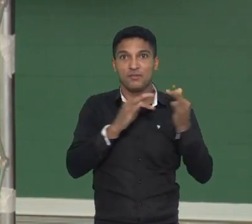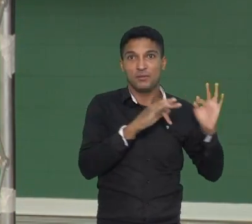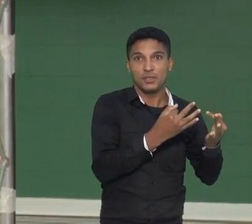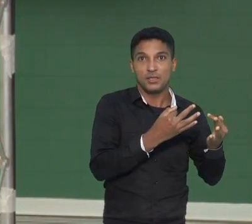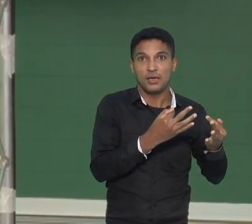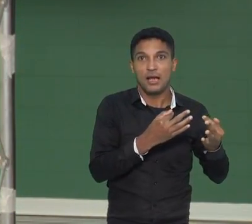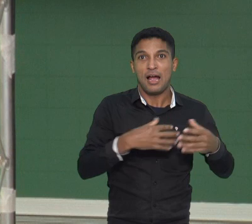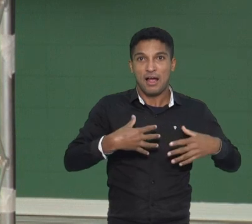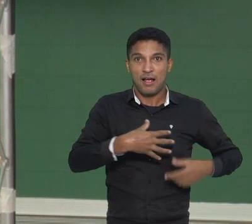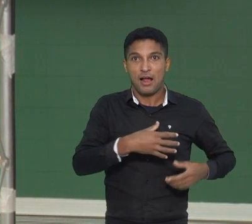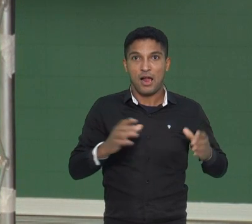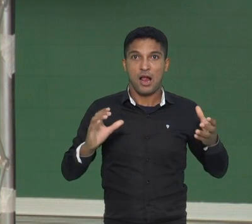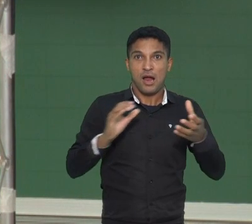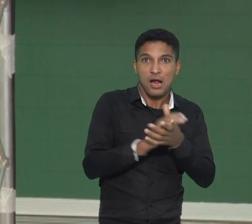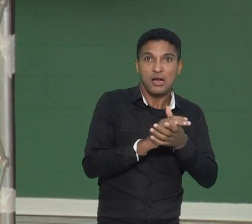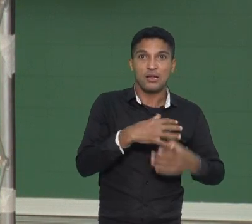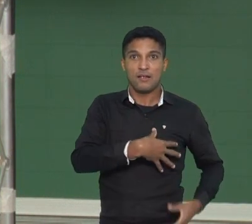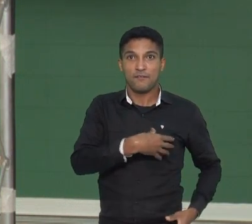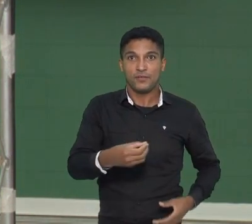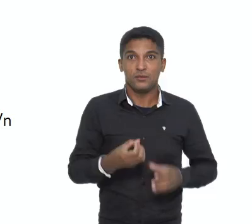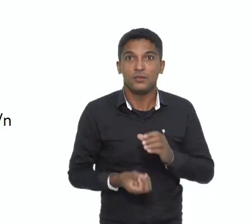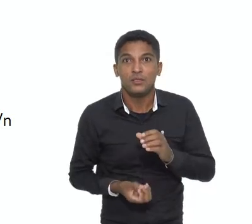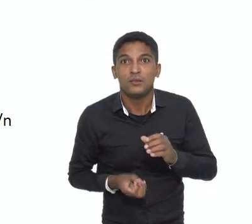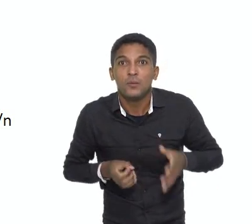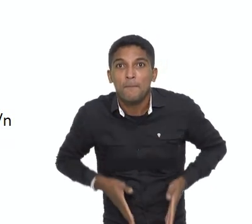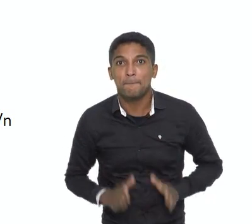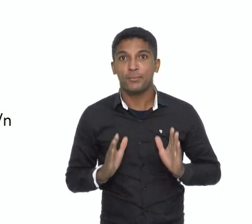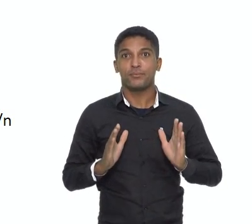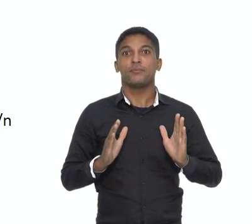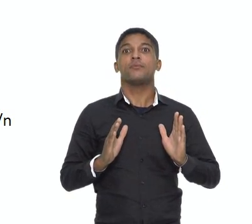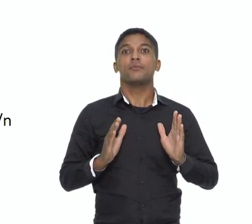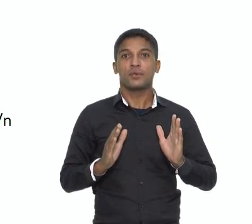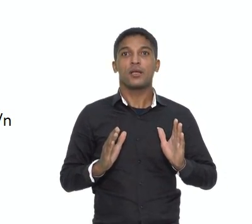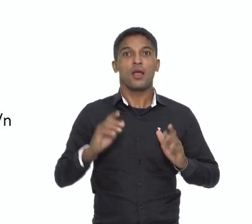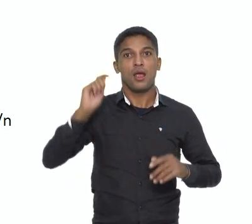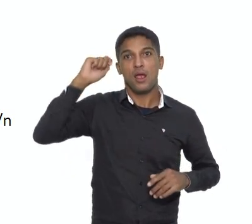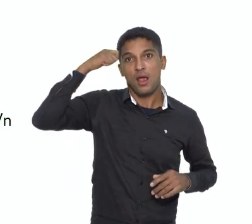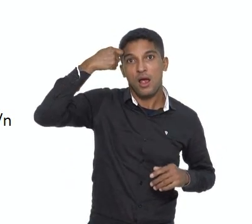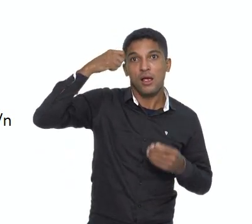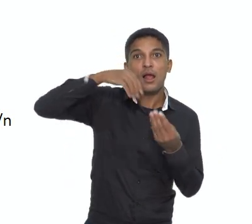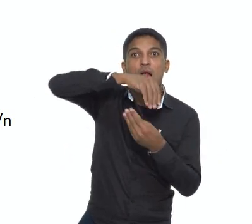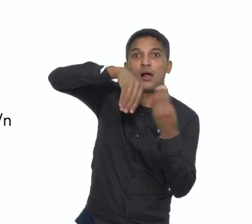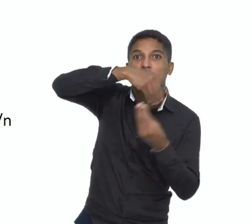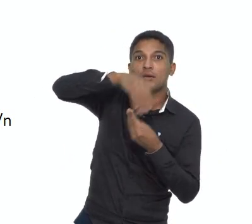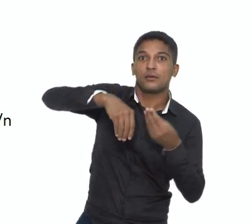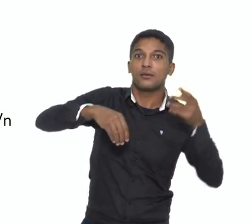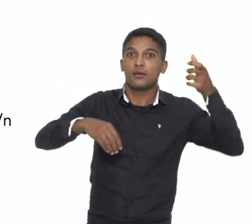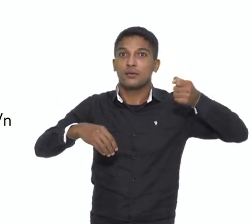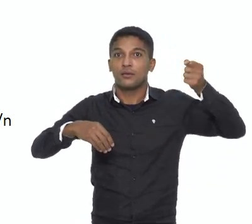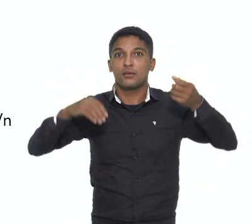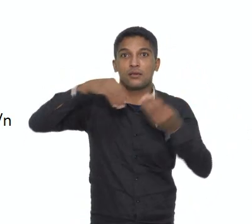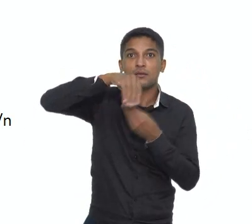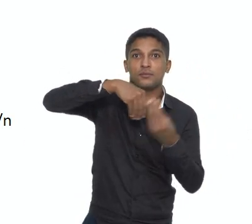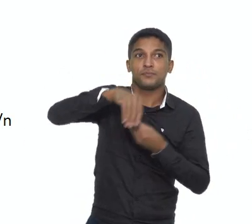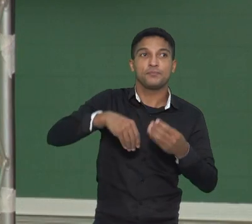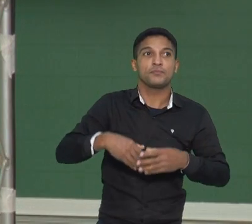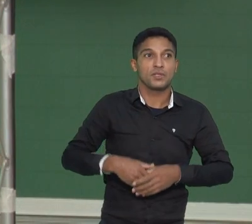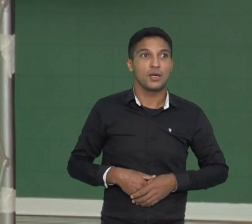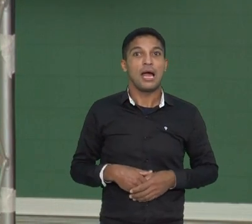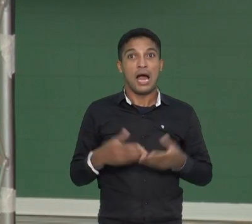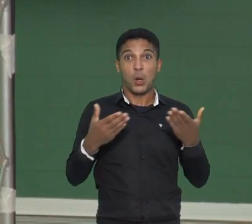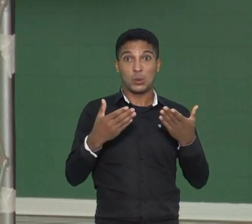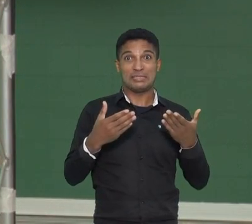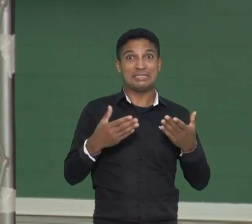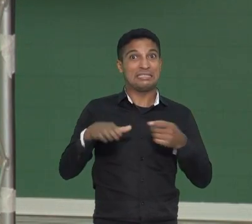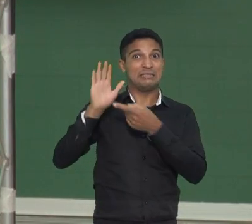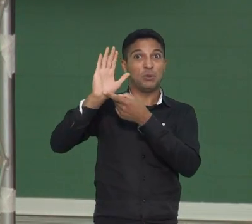E pessoas mortas por assassinato. 71% das pessoas que morrem por assassinato no país, gente,